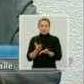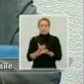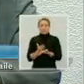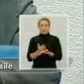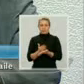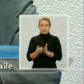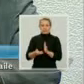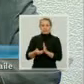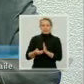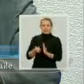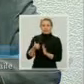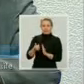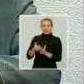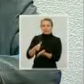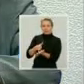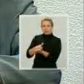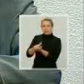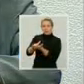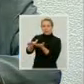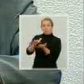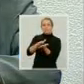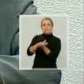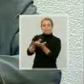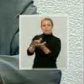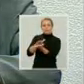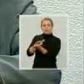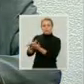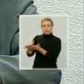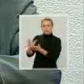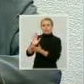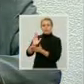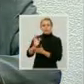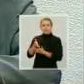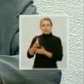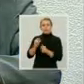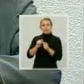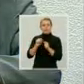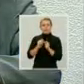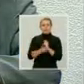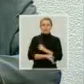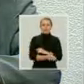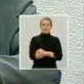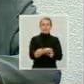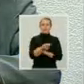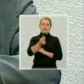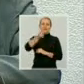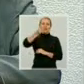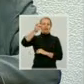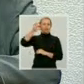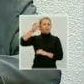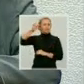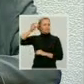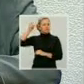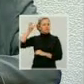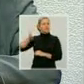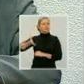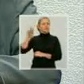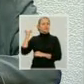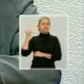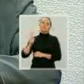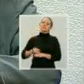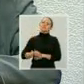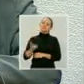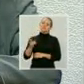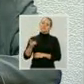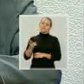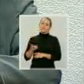tirando esta produção que estaria sempre, desde muito tempo, essa